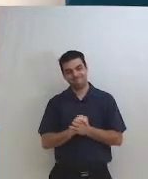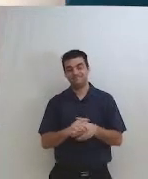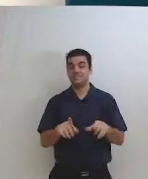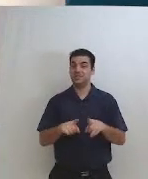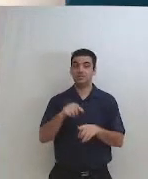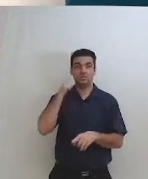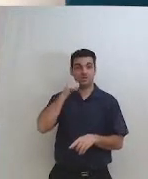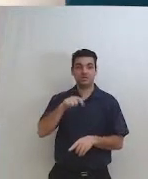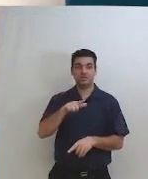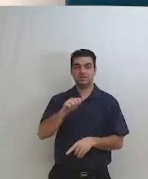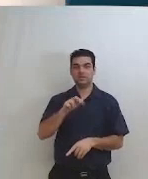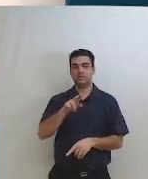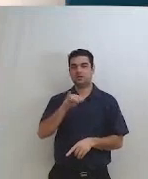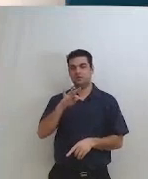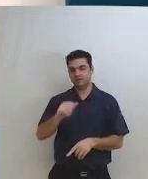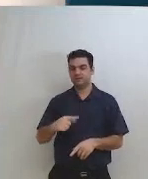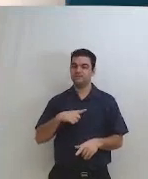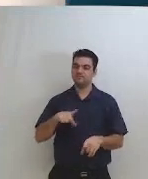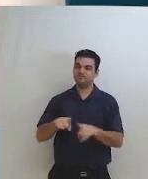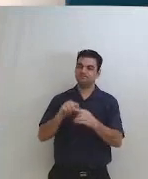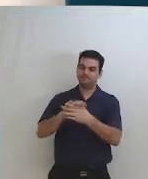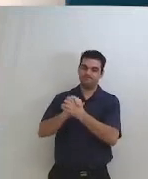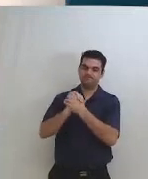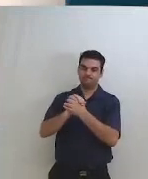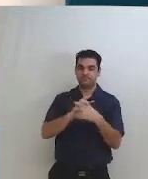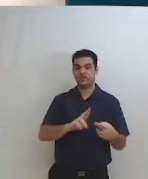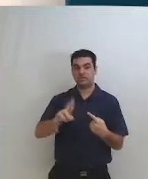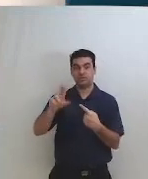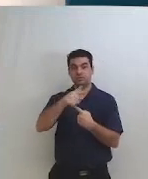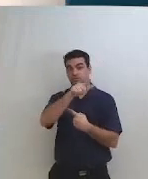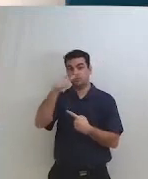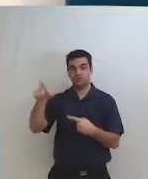pessoa de quem eu cumprimento o relator e todos os ministros dessa turma,